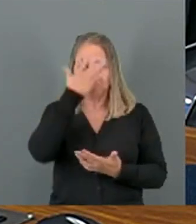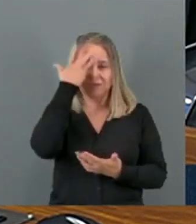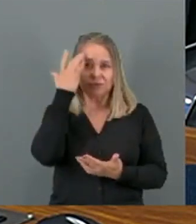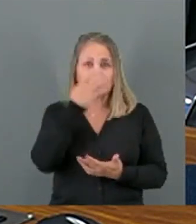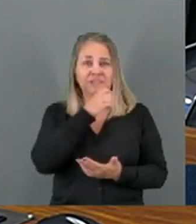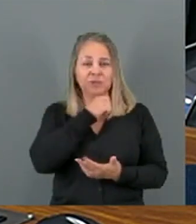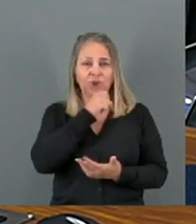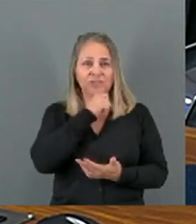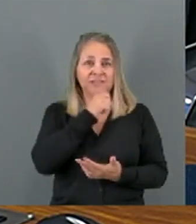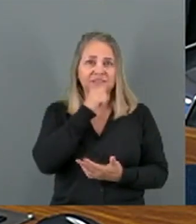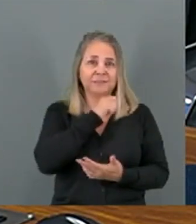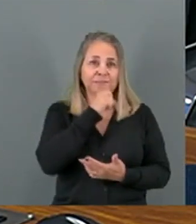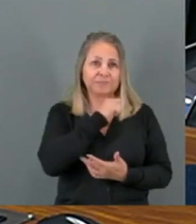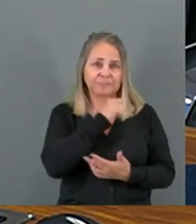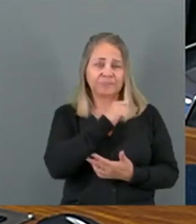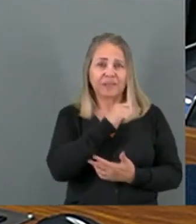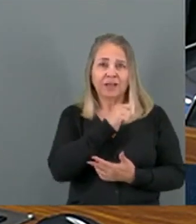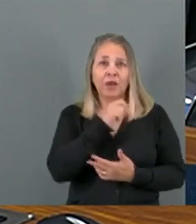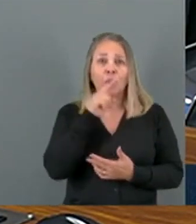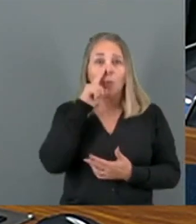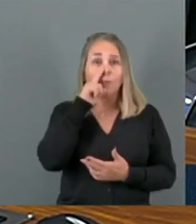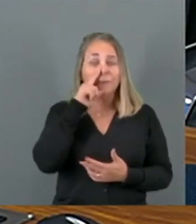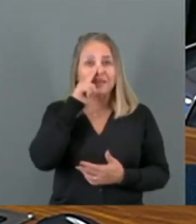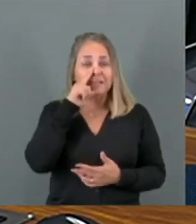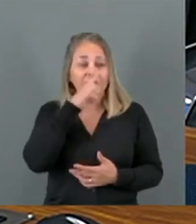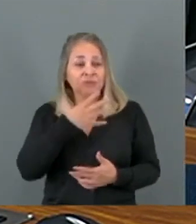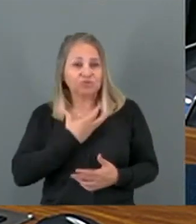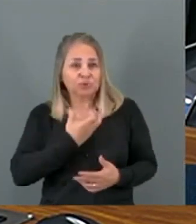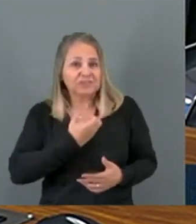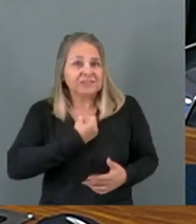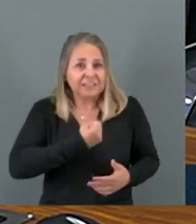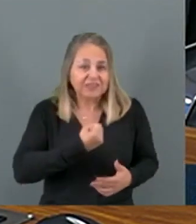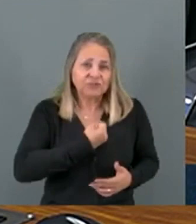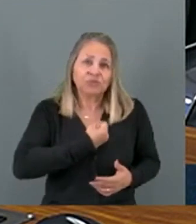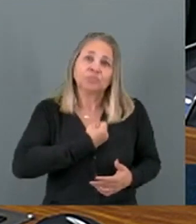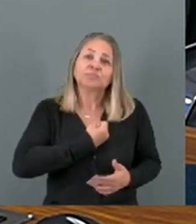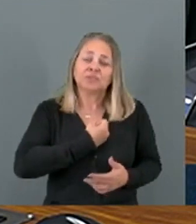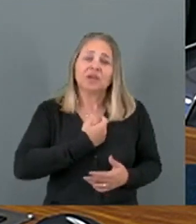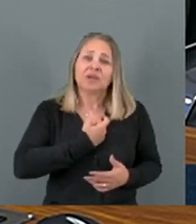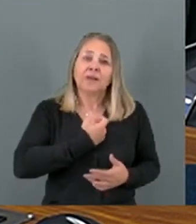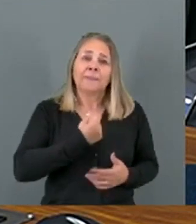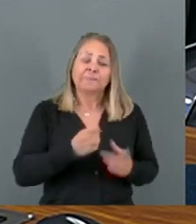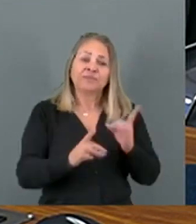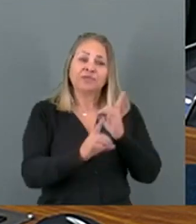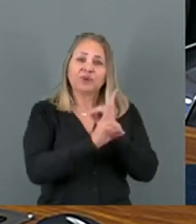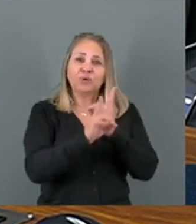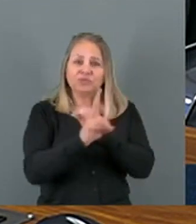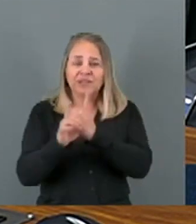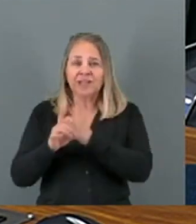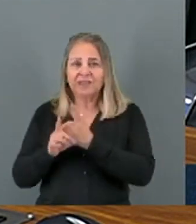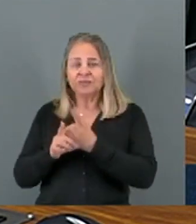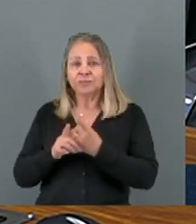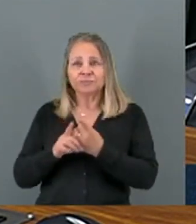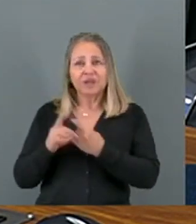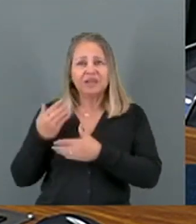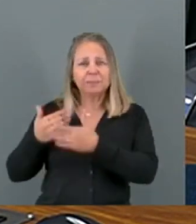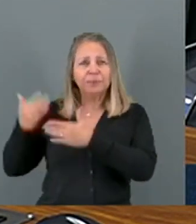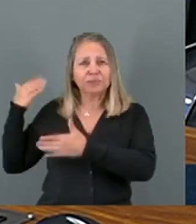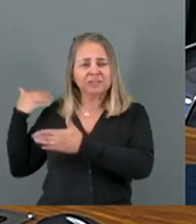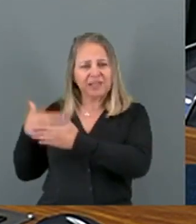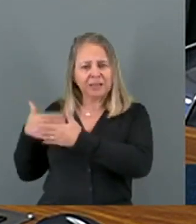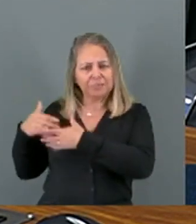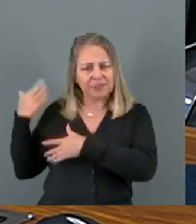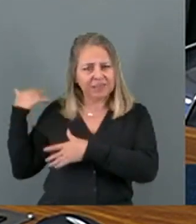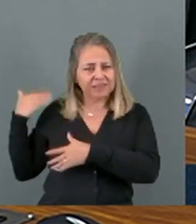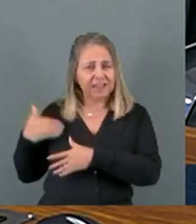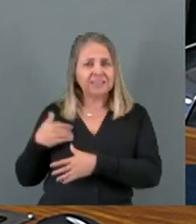mas pensando que essa pessoa, o risco de suicídio pudesse ter sido identificado antes nessa pessoa. Até bem pouco tempo atrás, aqui em Brasília, nós tínhamos